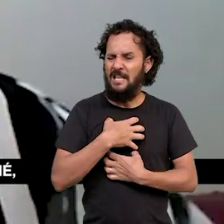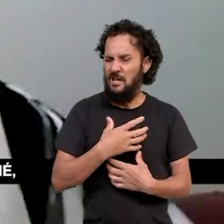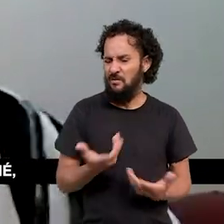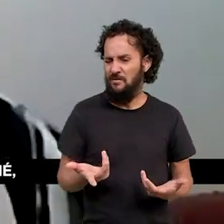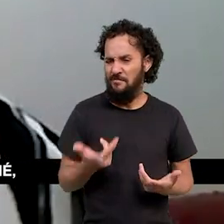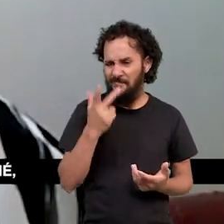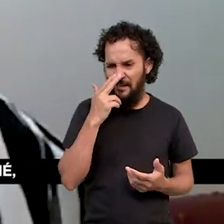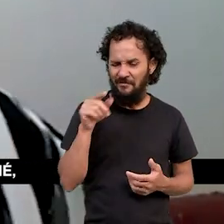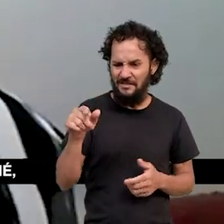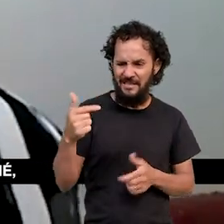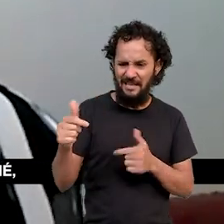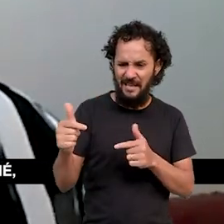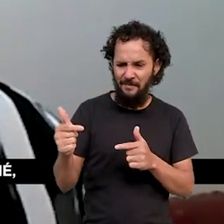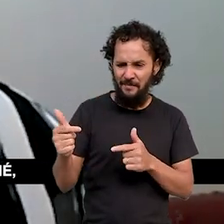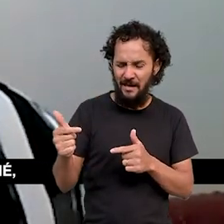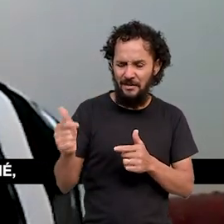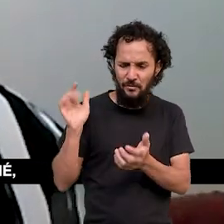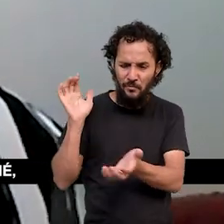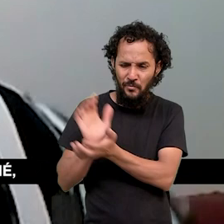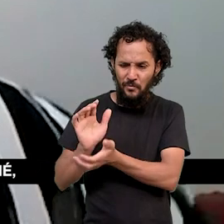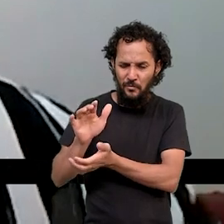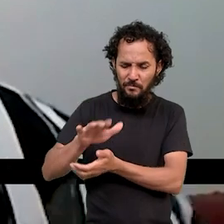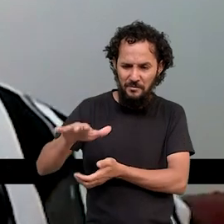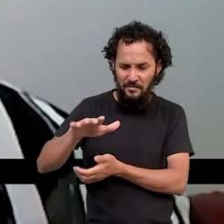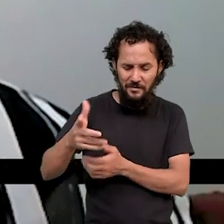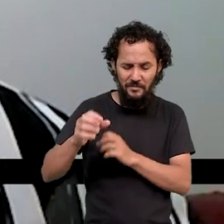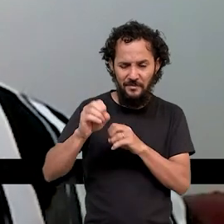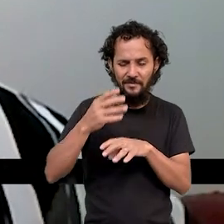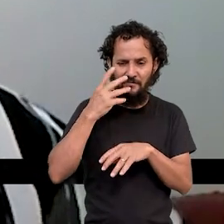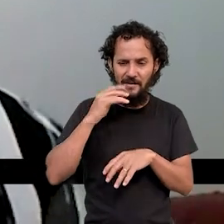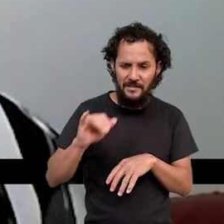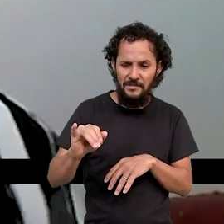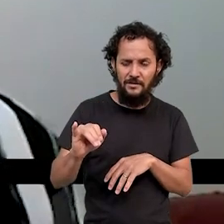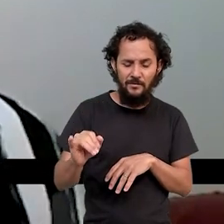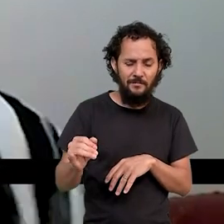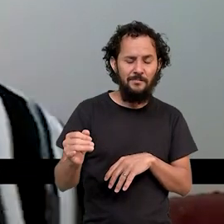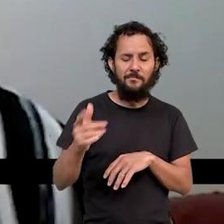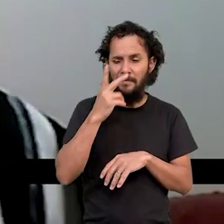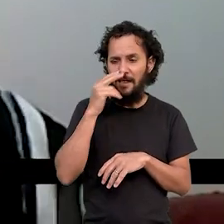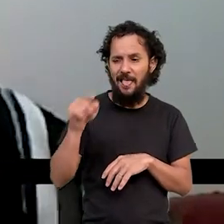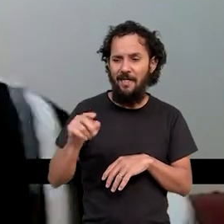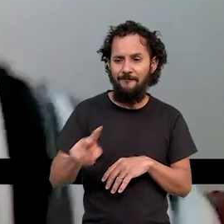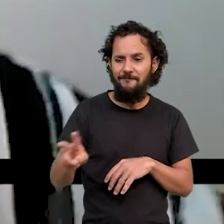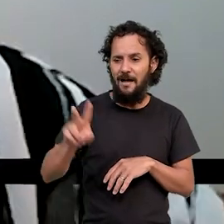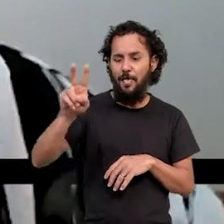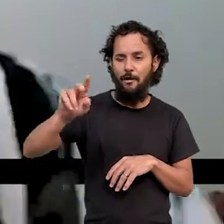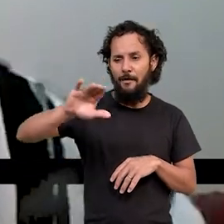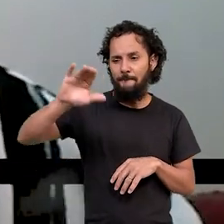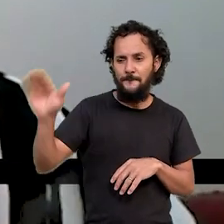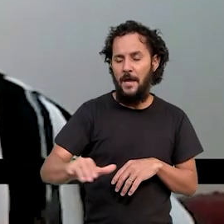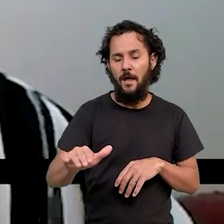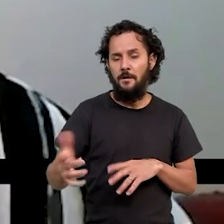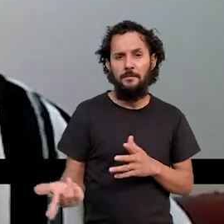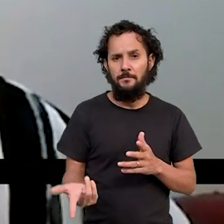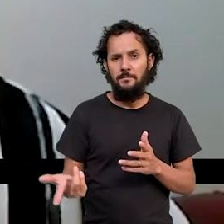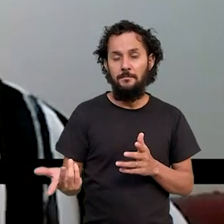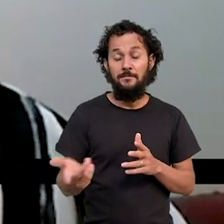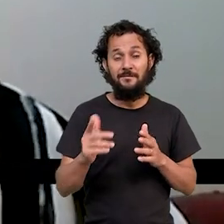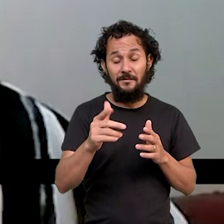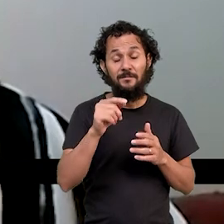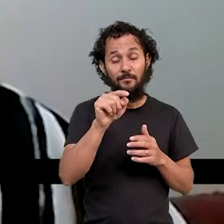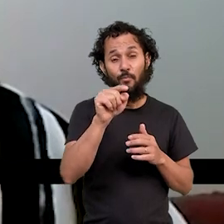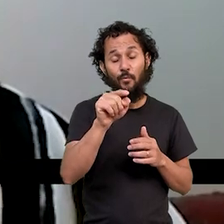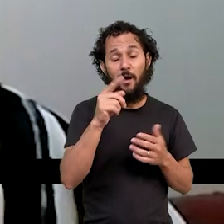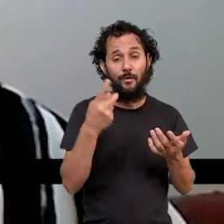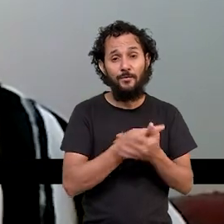que, como você trabalha com um segmento, né, da educação infantil, como se fosse um valor a menos, ao